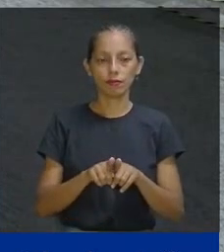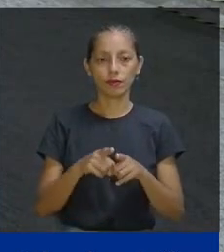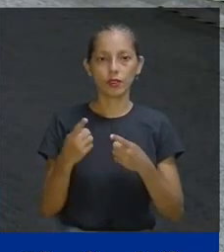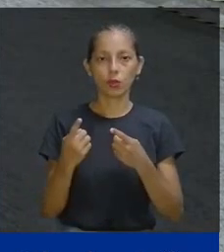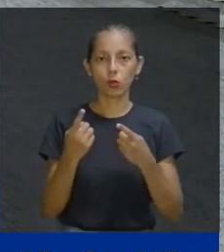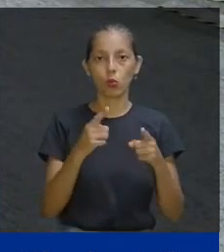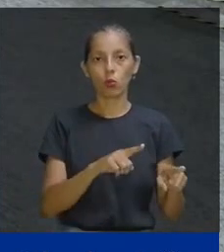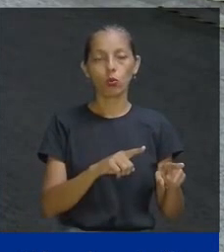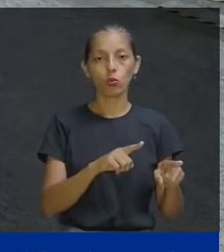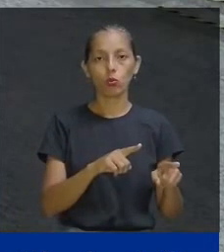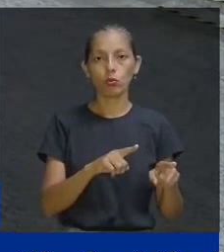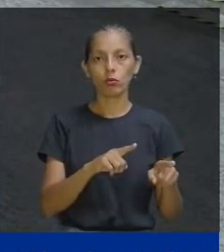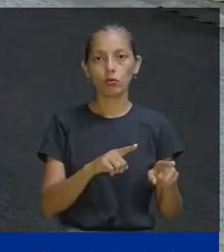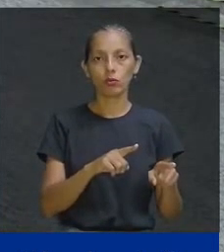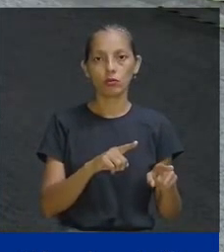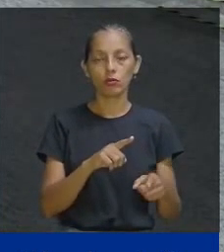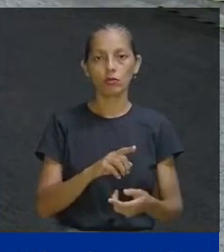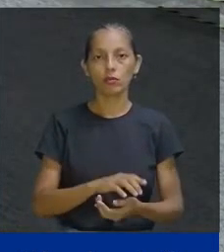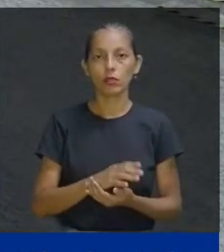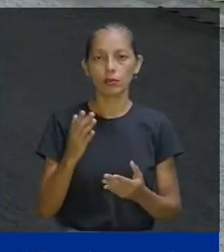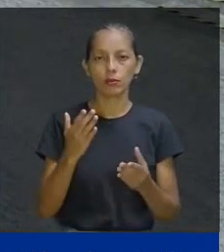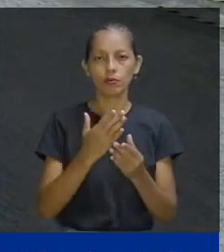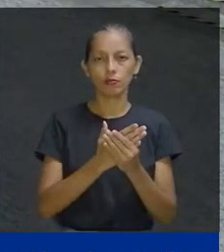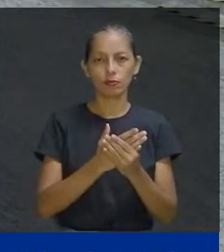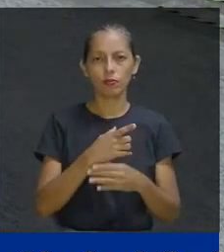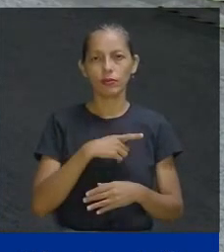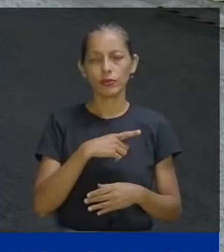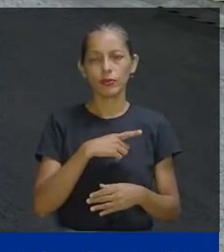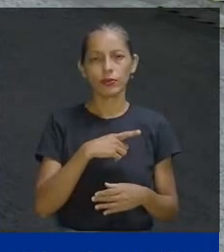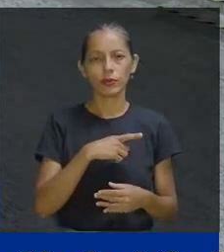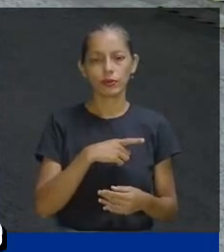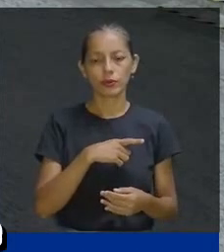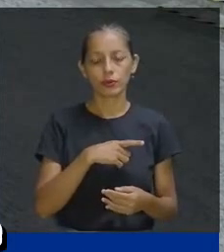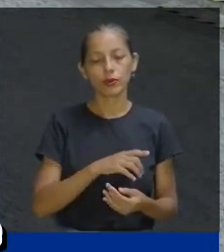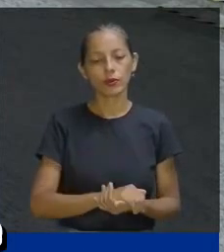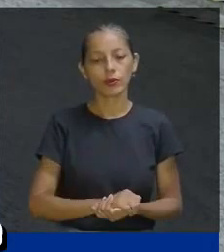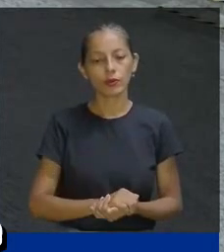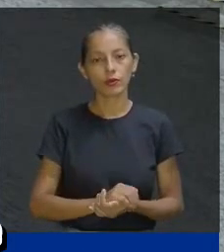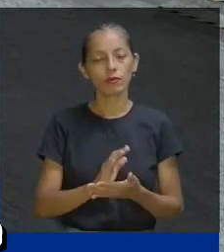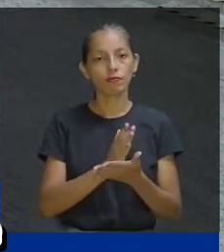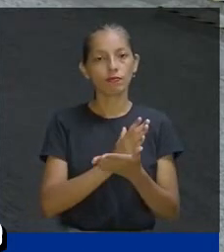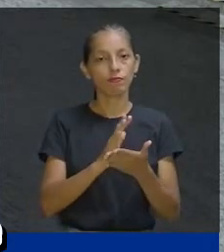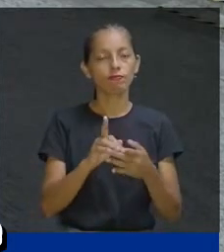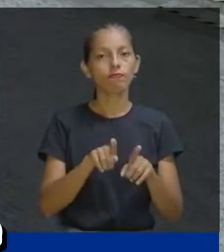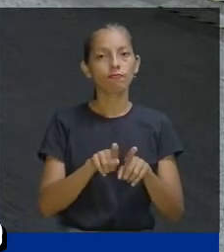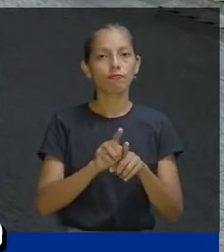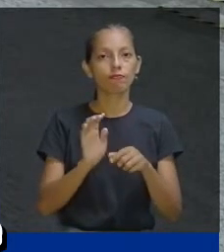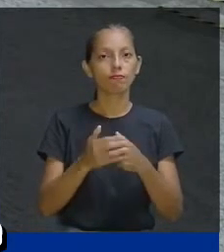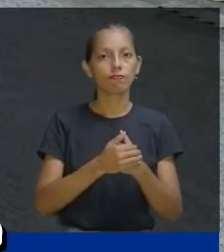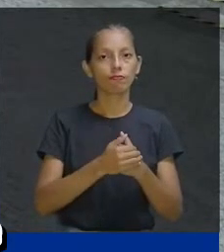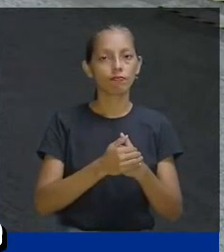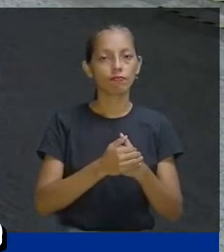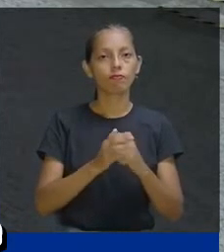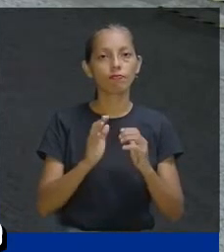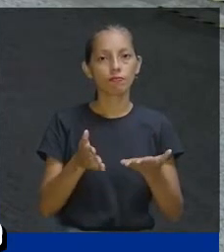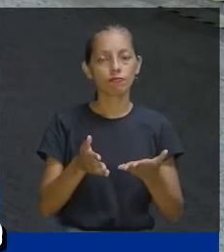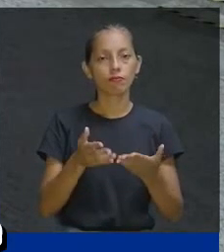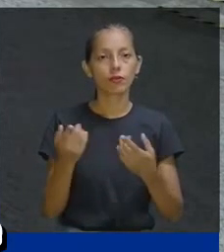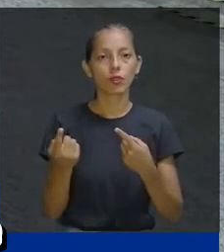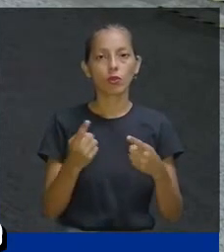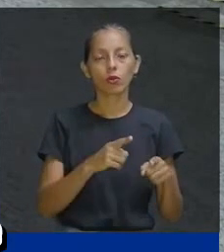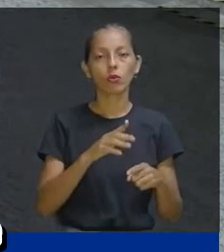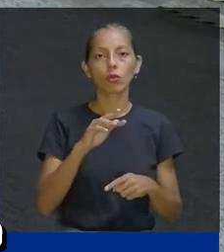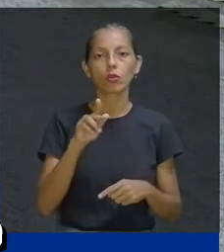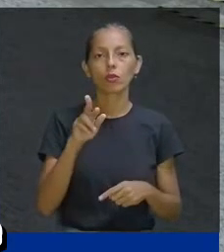do prefeito Antônio Furlan, inclusive com levantamento indevido do sigilo do inquérito policial para cobertura midiática